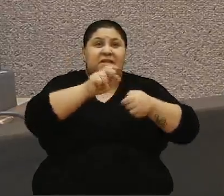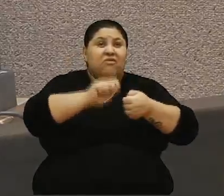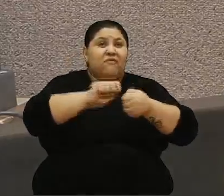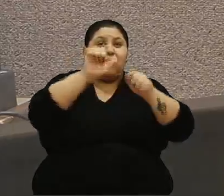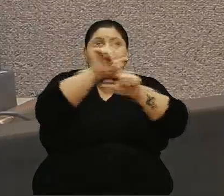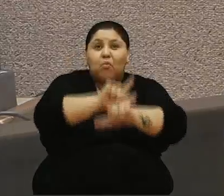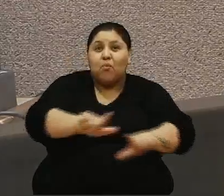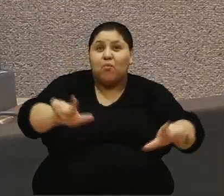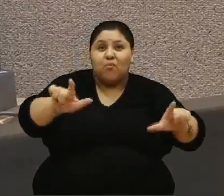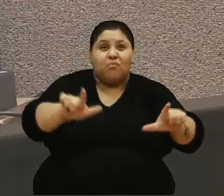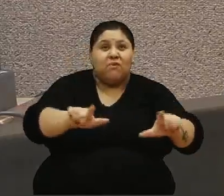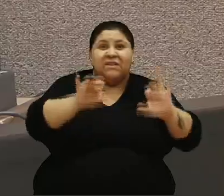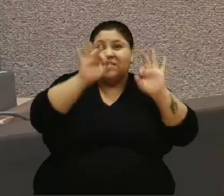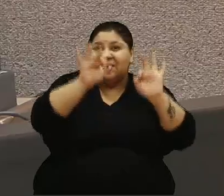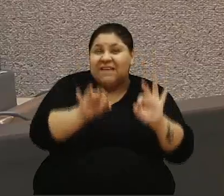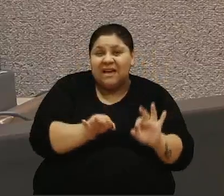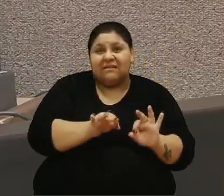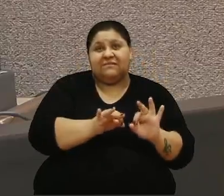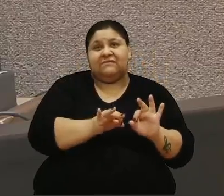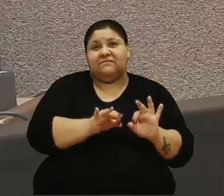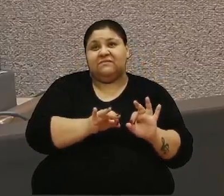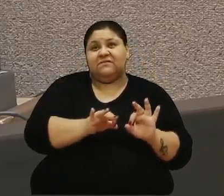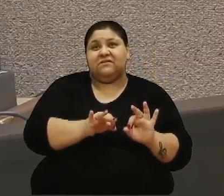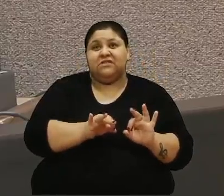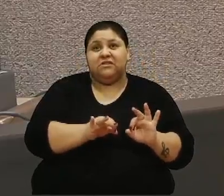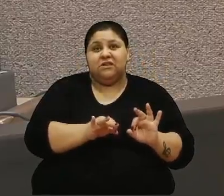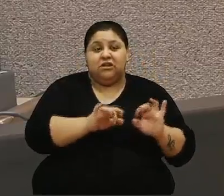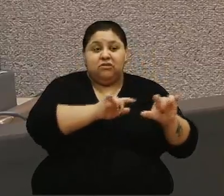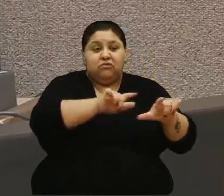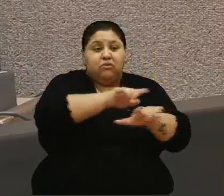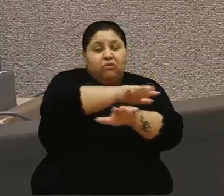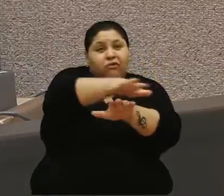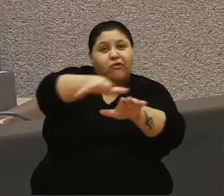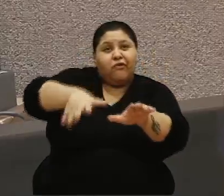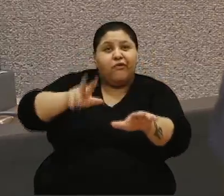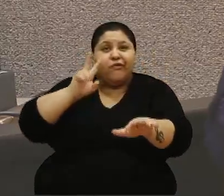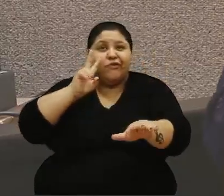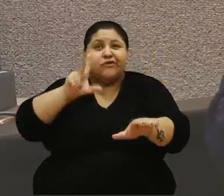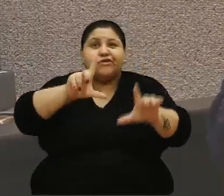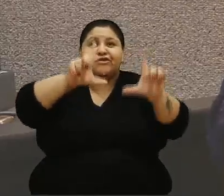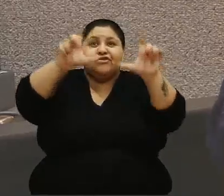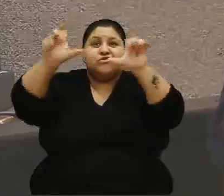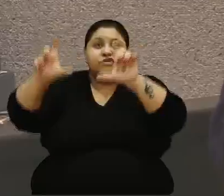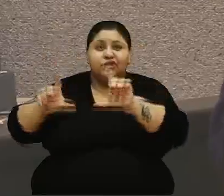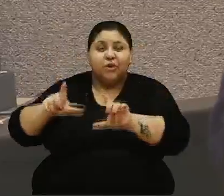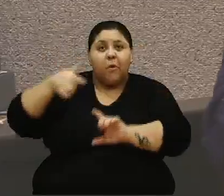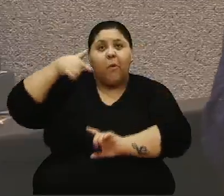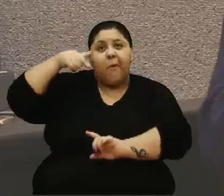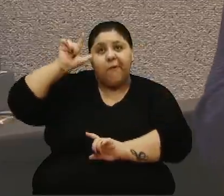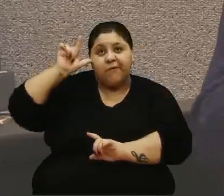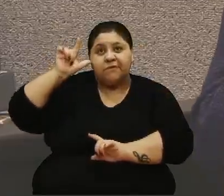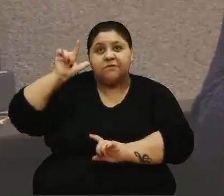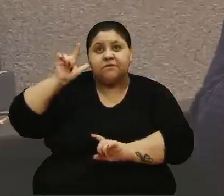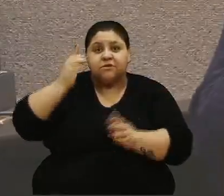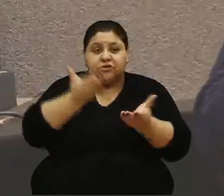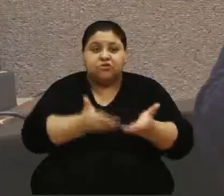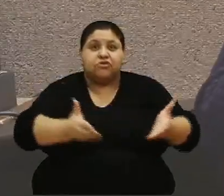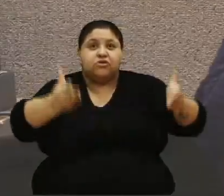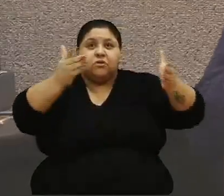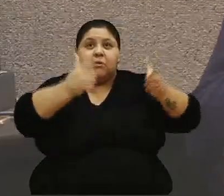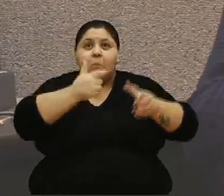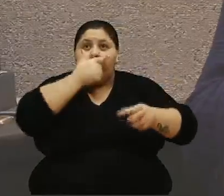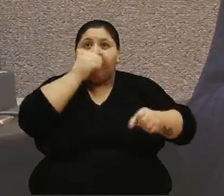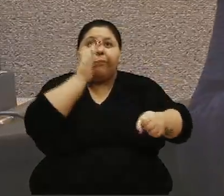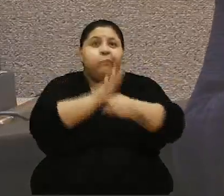limpeza, né, propriamente dita do ambiente ao redor, que a gente viu as fotos no dia de ontem, com o container cheio de